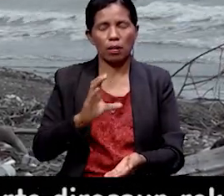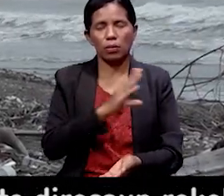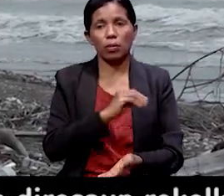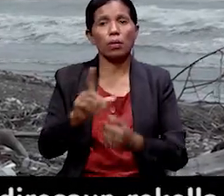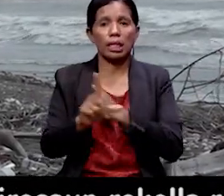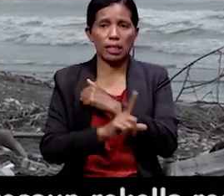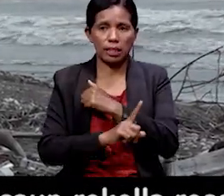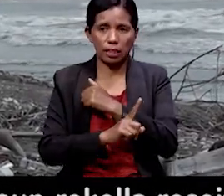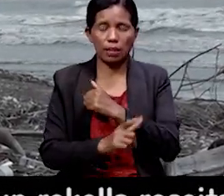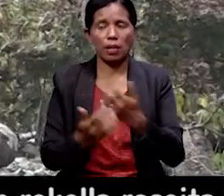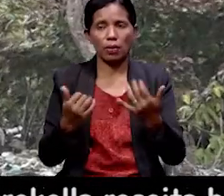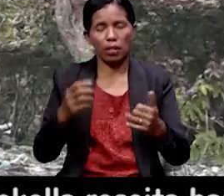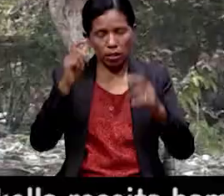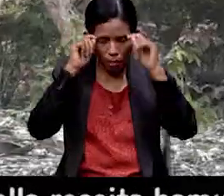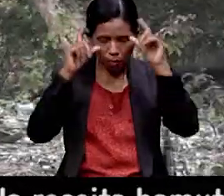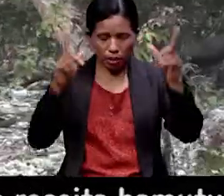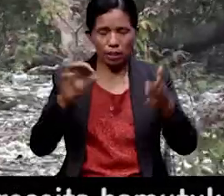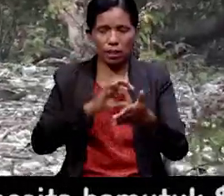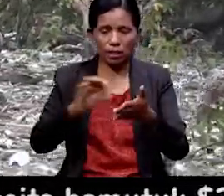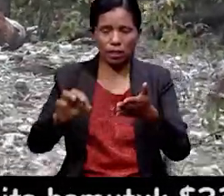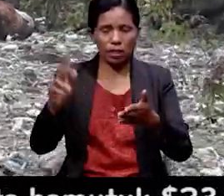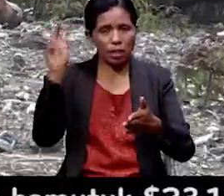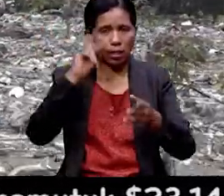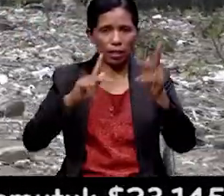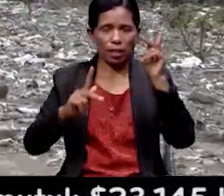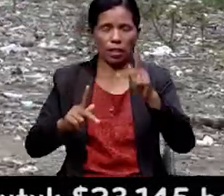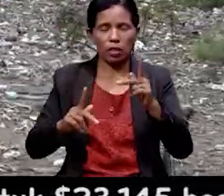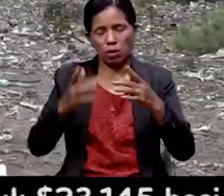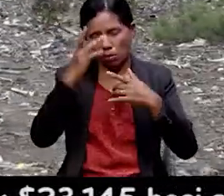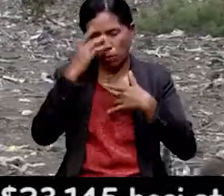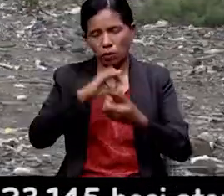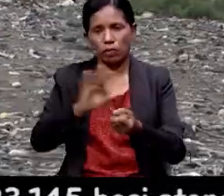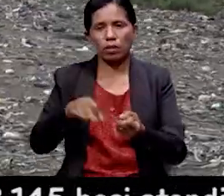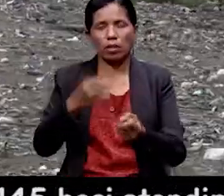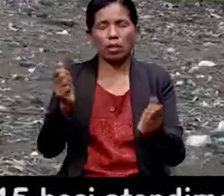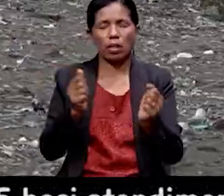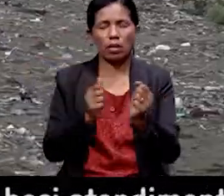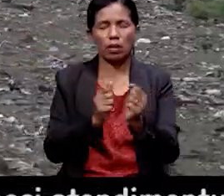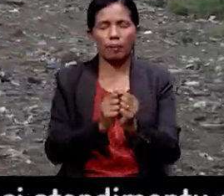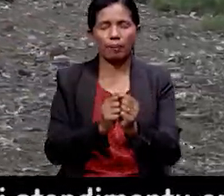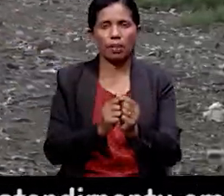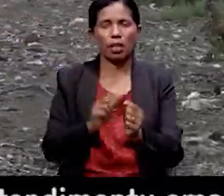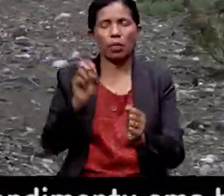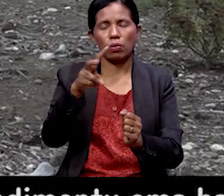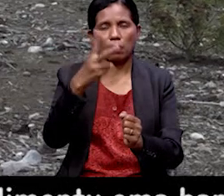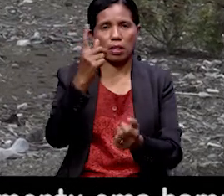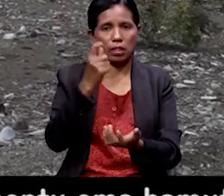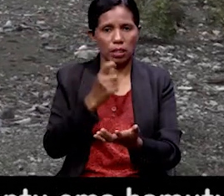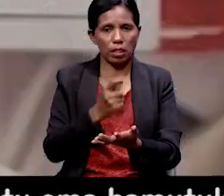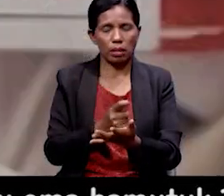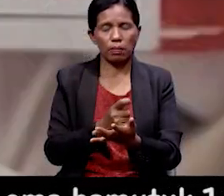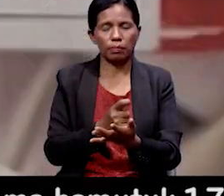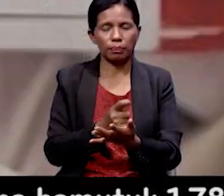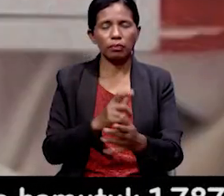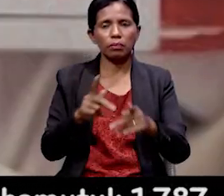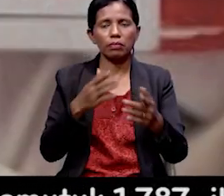To horas ne Timor Leste resista caso confirmado cumulativo COVID-19 a mutu Rion Sanulu Resin Rua Liu, caso recuperado